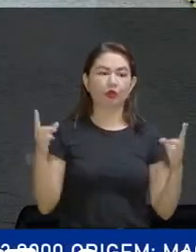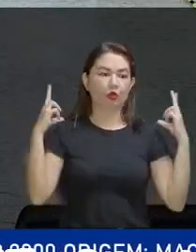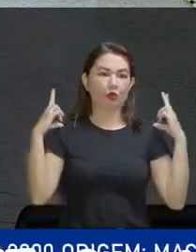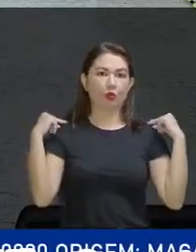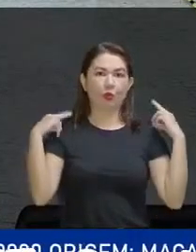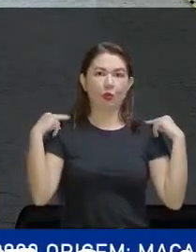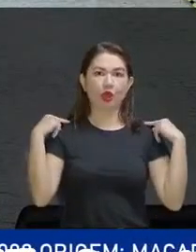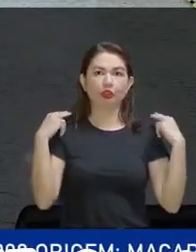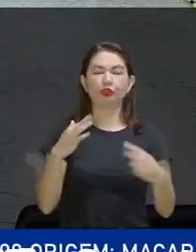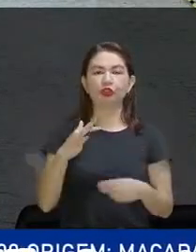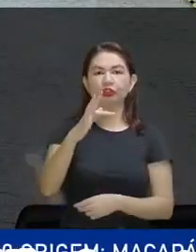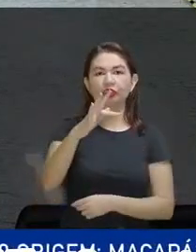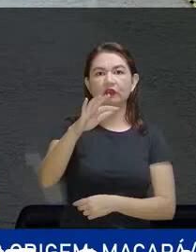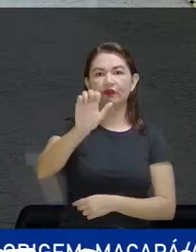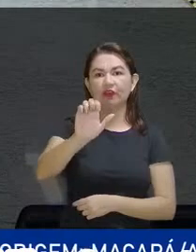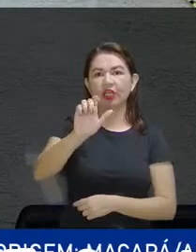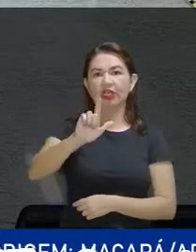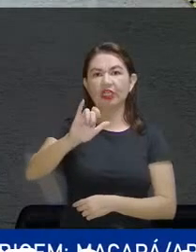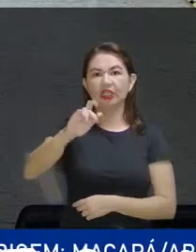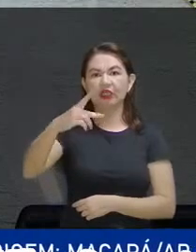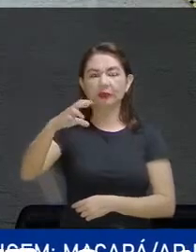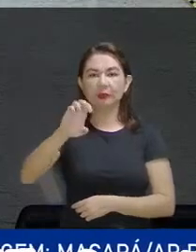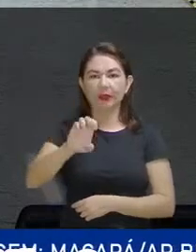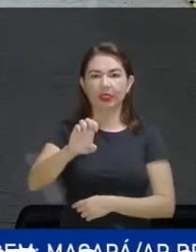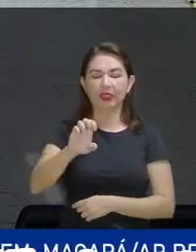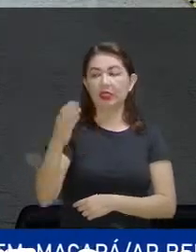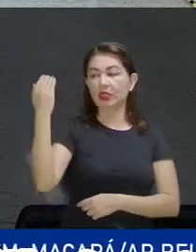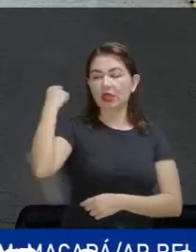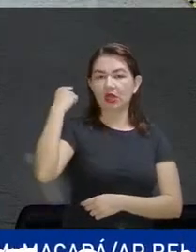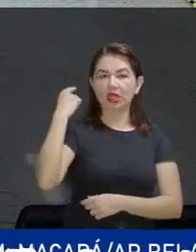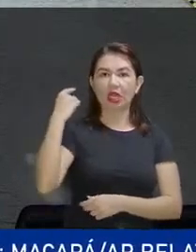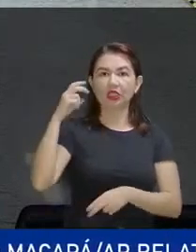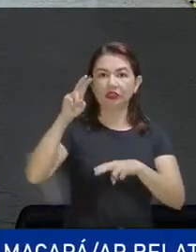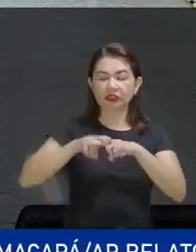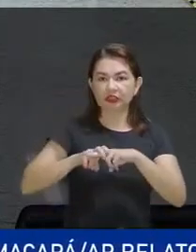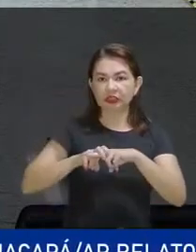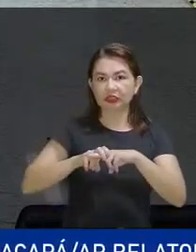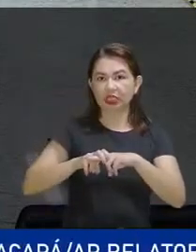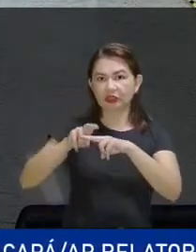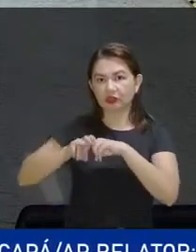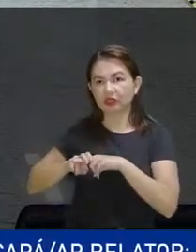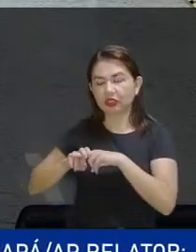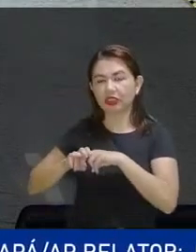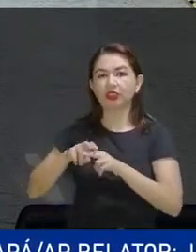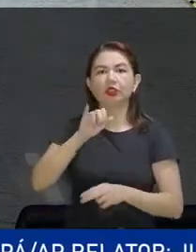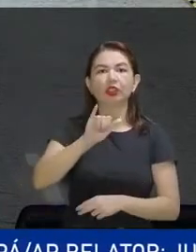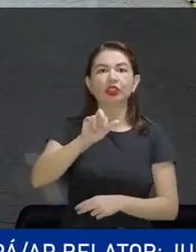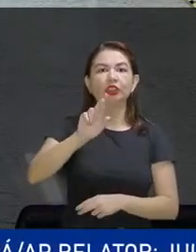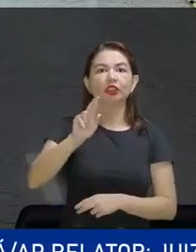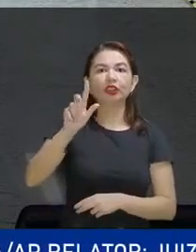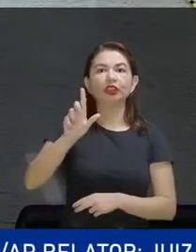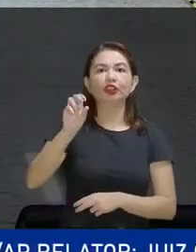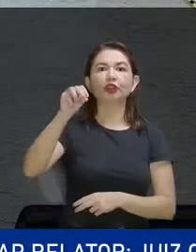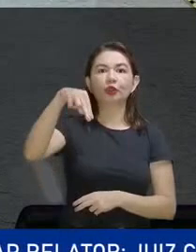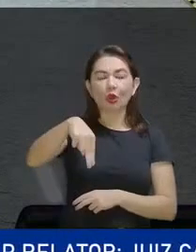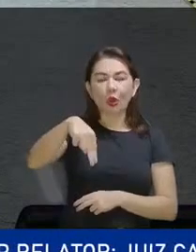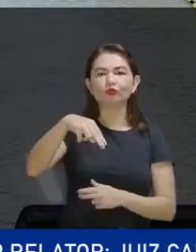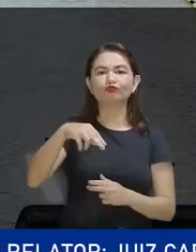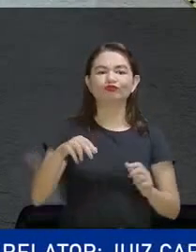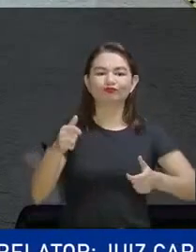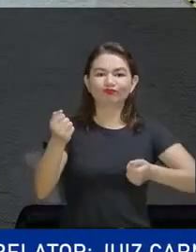veículo era Felipe Luan e o passageiro era o Irlon Sarmento. E aí, eu cito